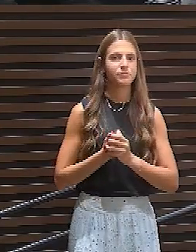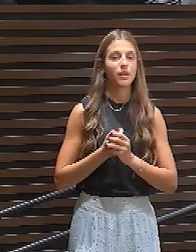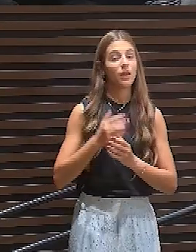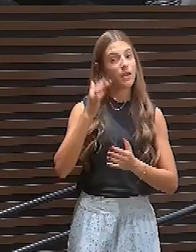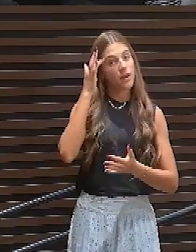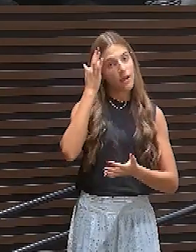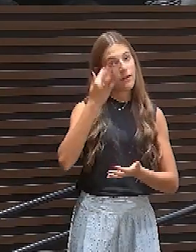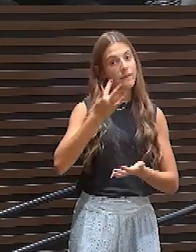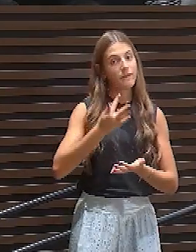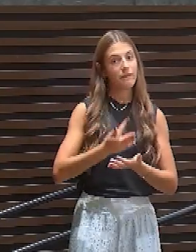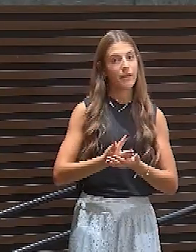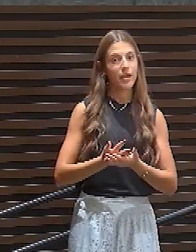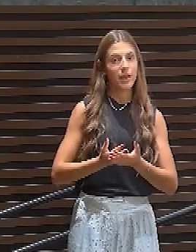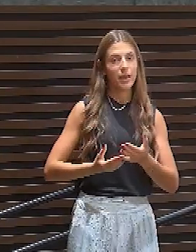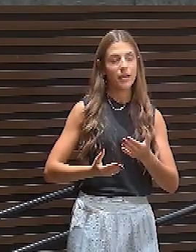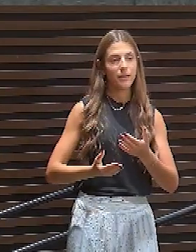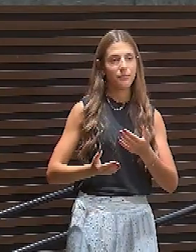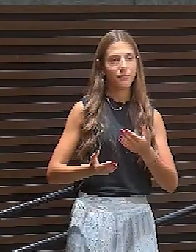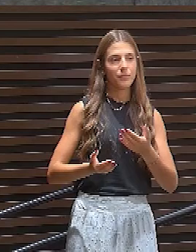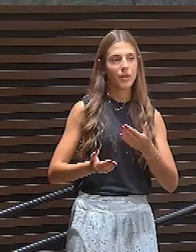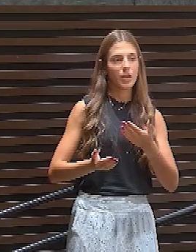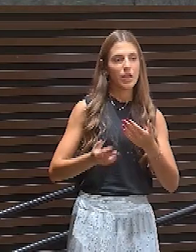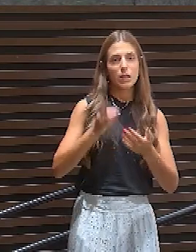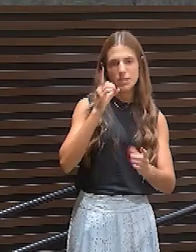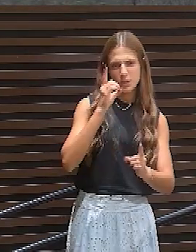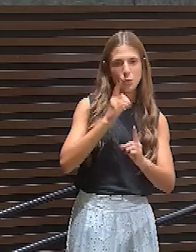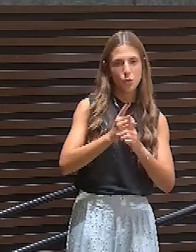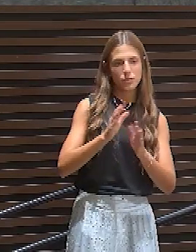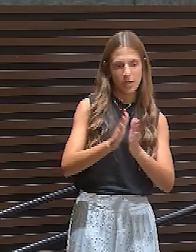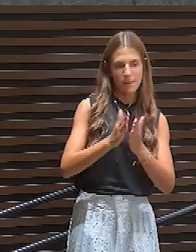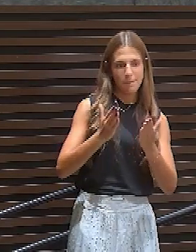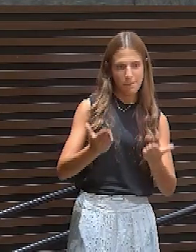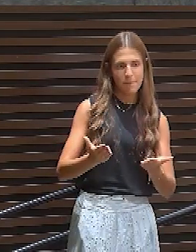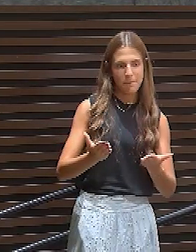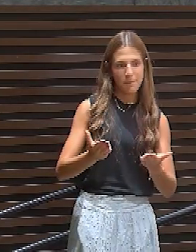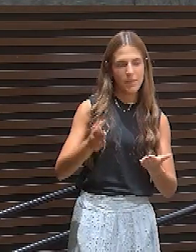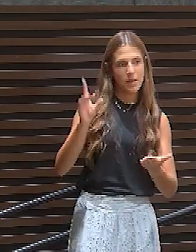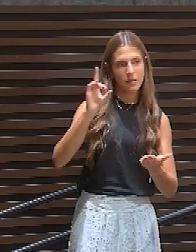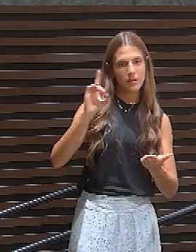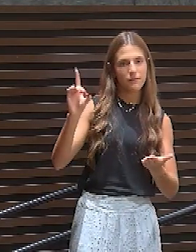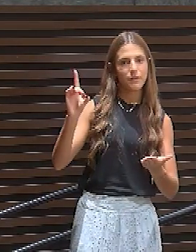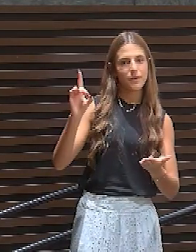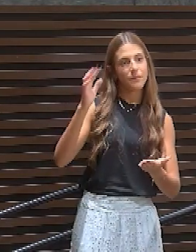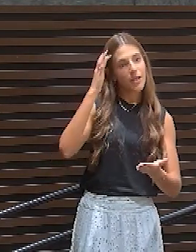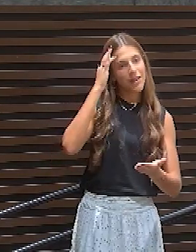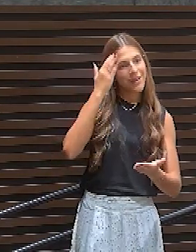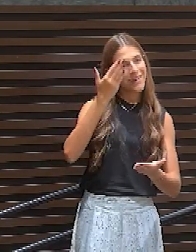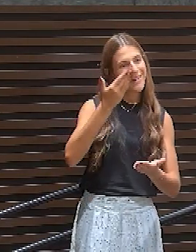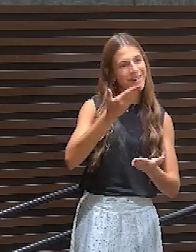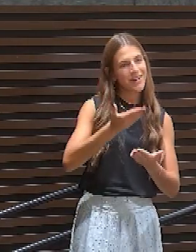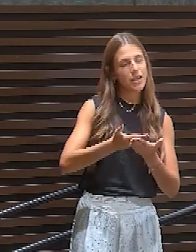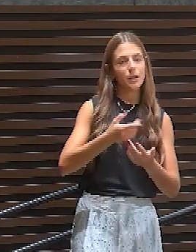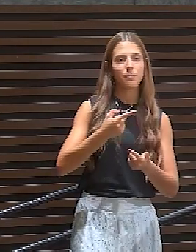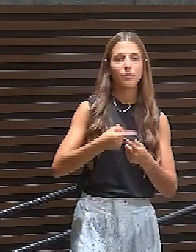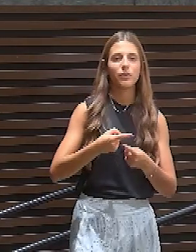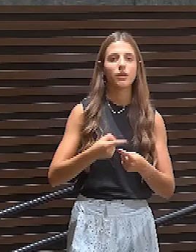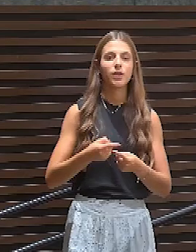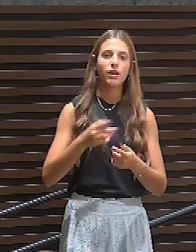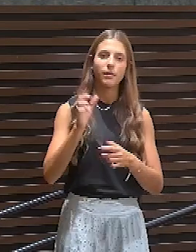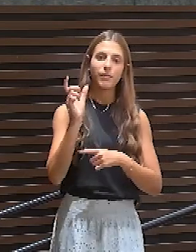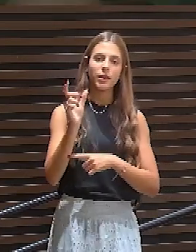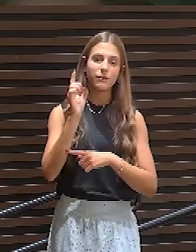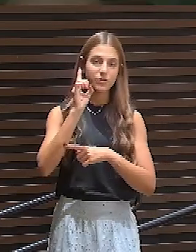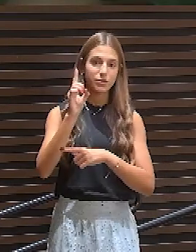fé, ela entra no terreno da palavra. Ela crê porque a palavra de Deus